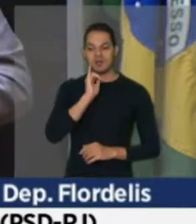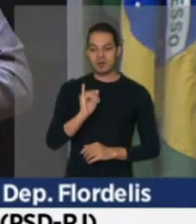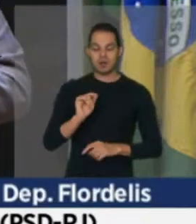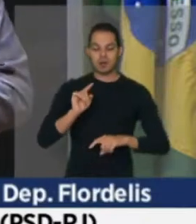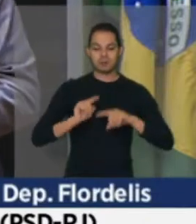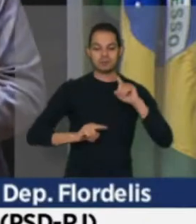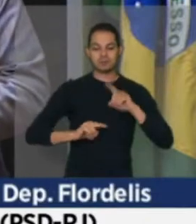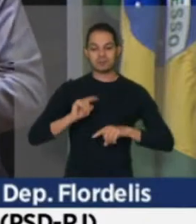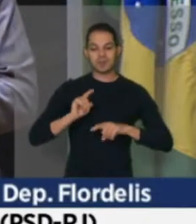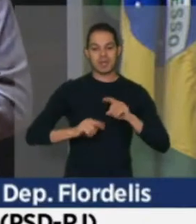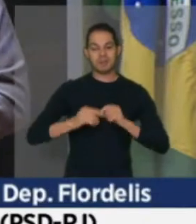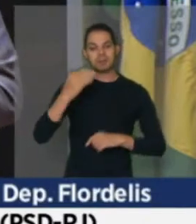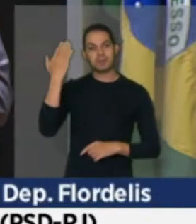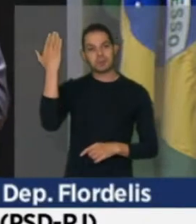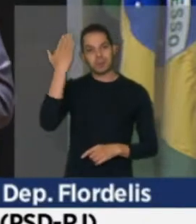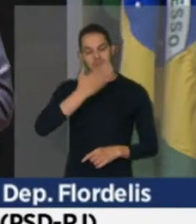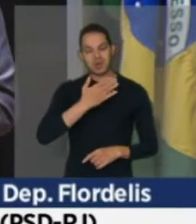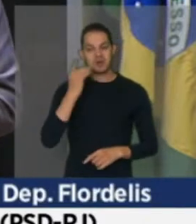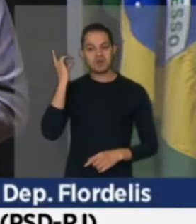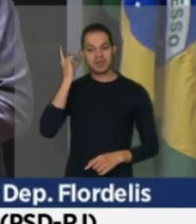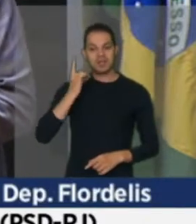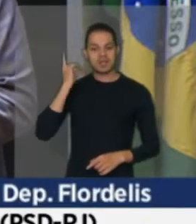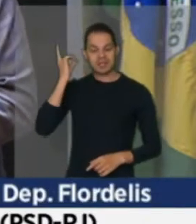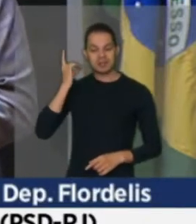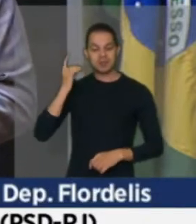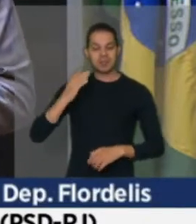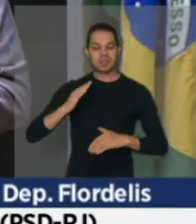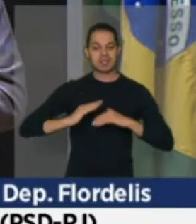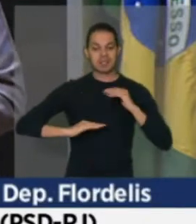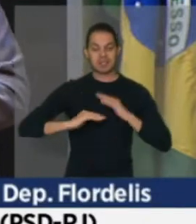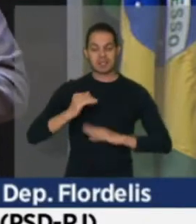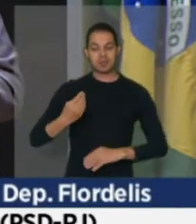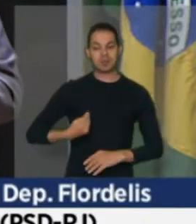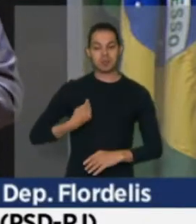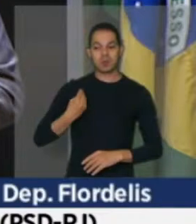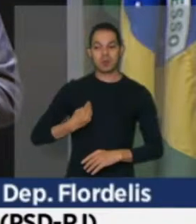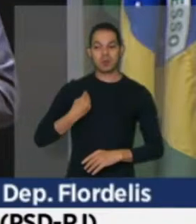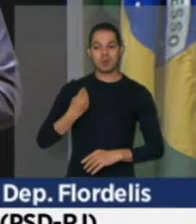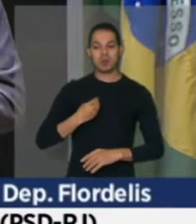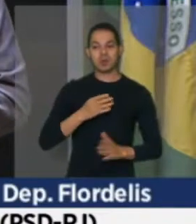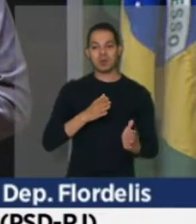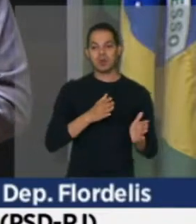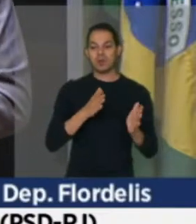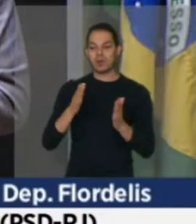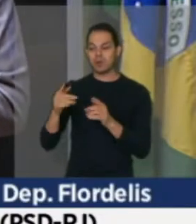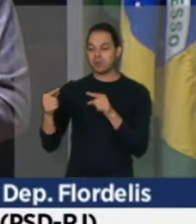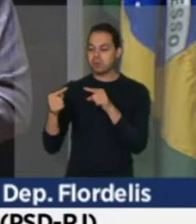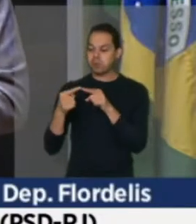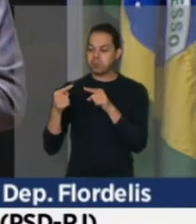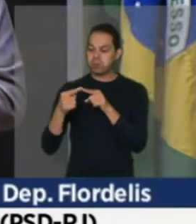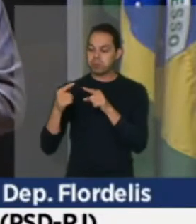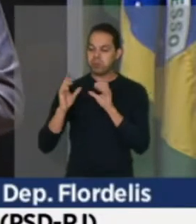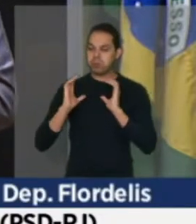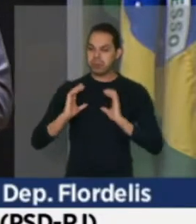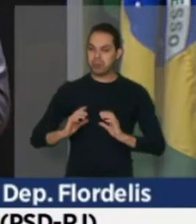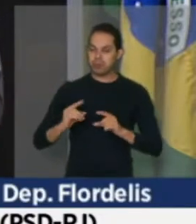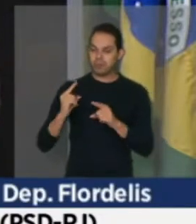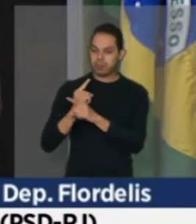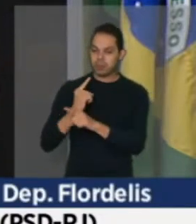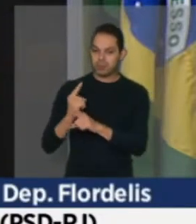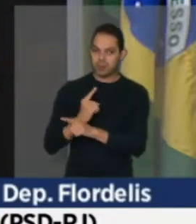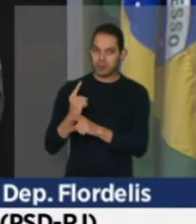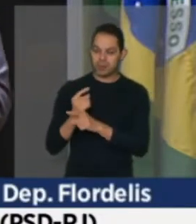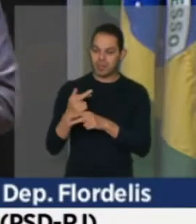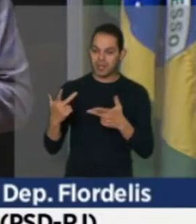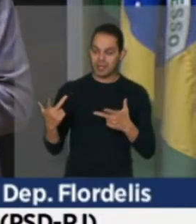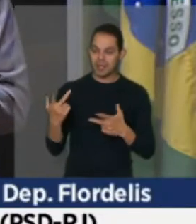elementos demonstram que a deputada tem um modo de vida inclinado para a prática de condutas não condizentes com aquilo que se espera